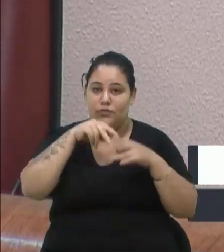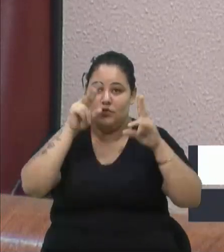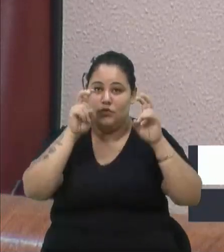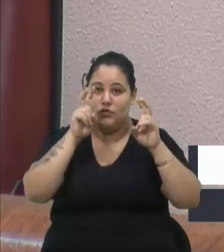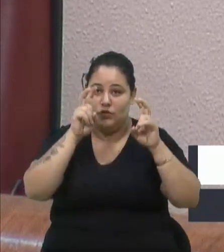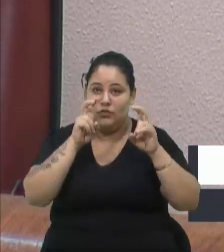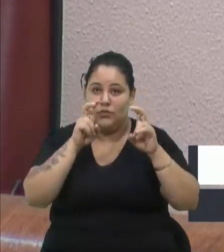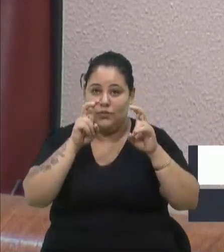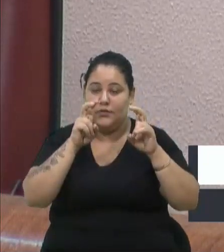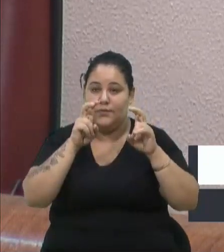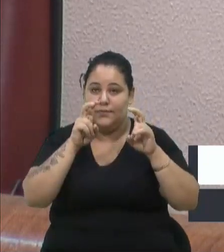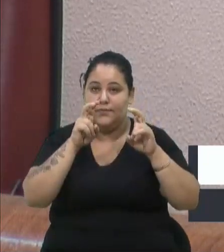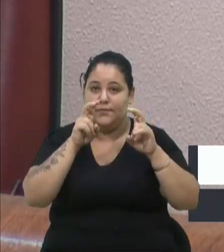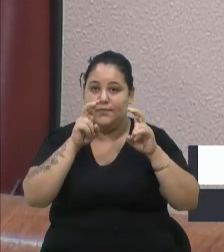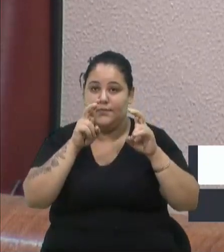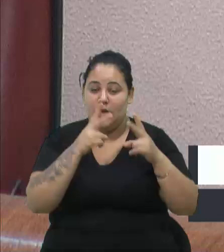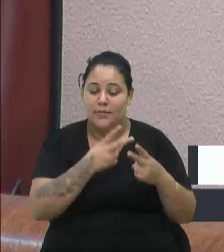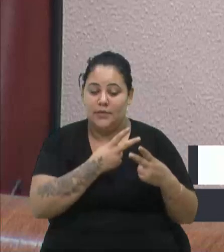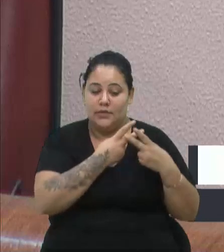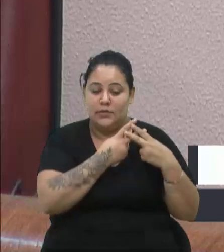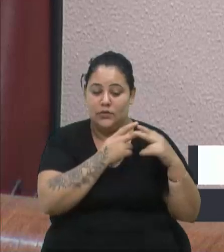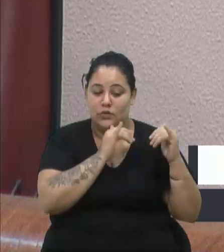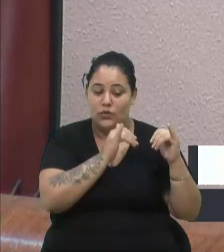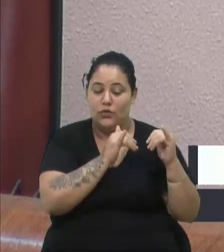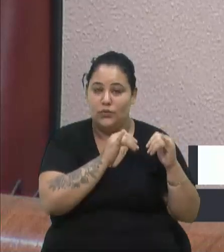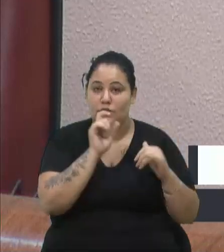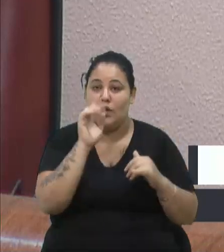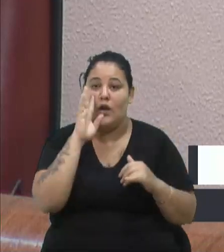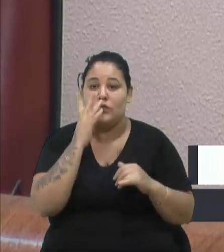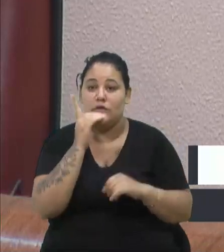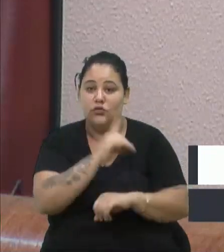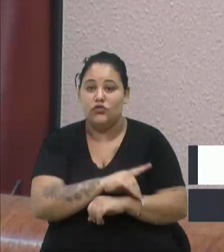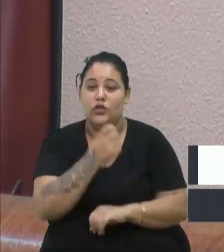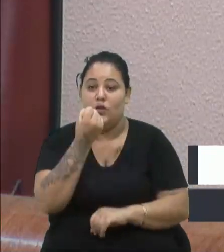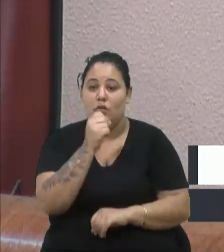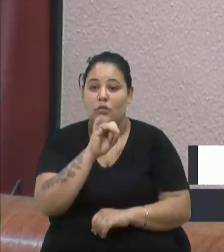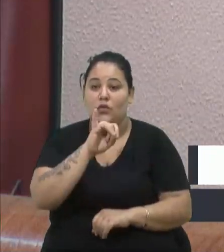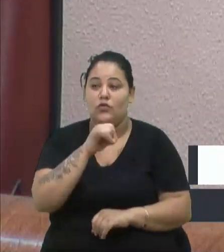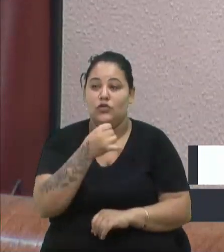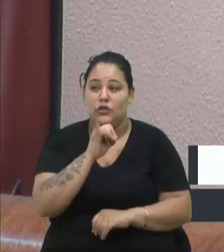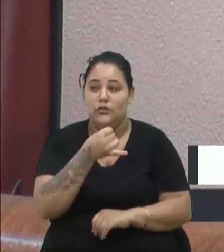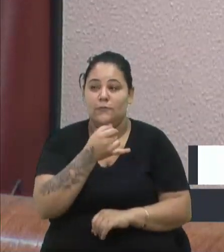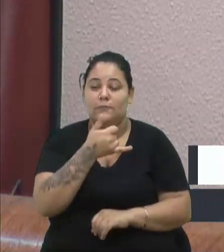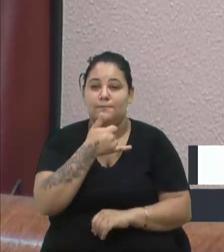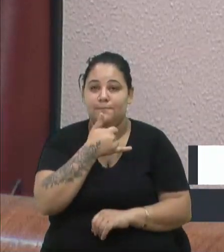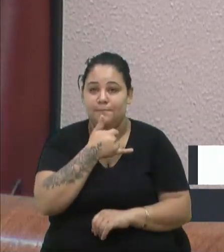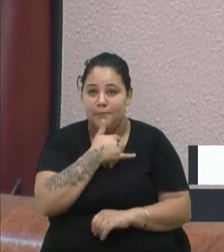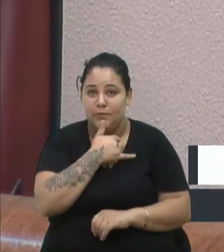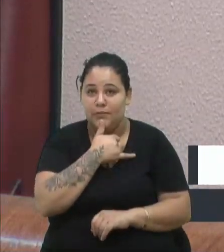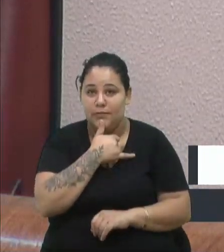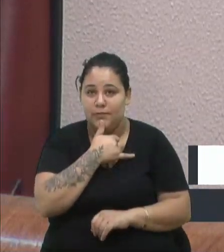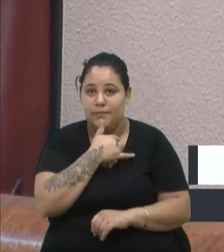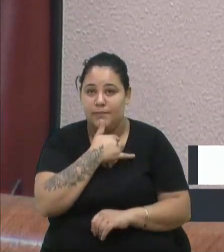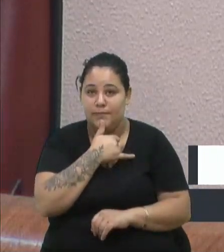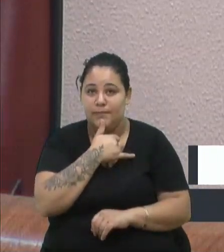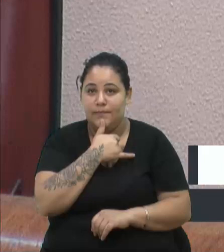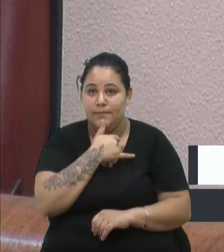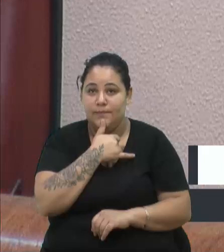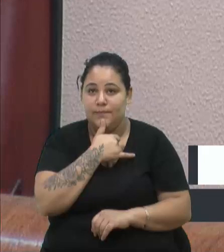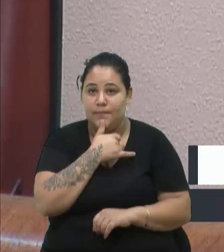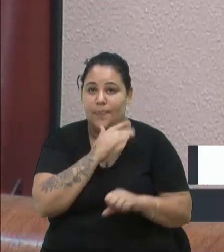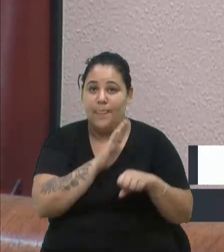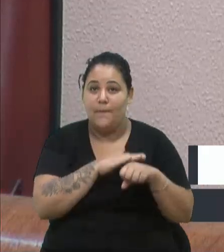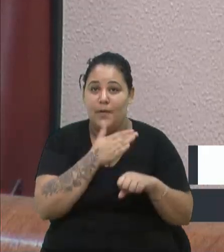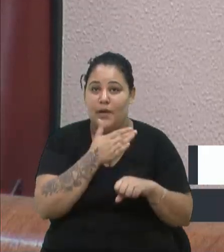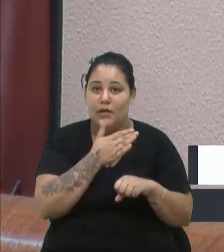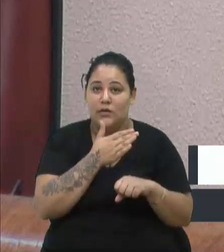apreensões dos ônibus do ato do dia 8 de janeiro. Infelizmente, estão lá há mais de